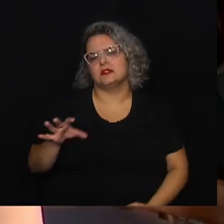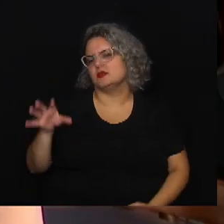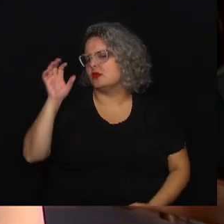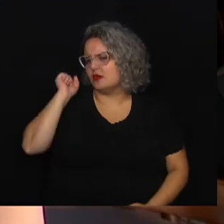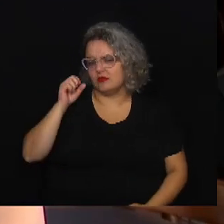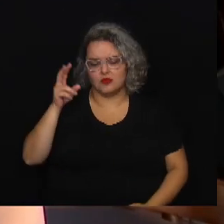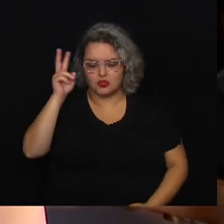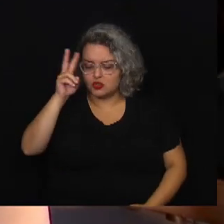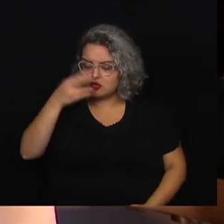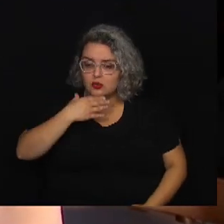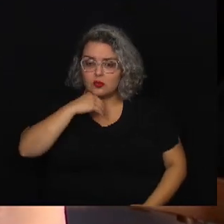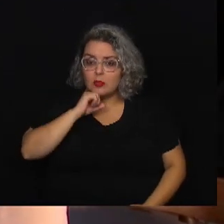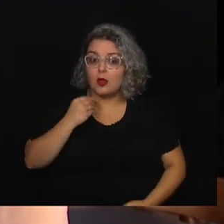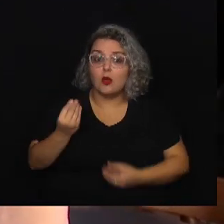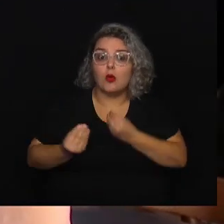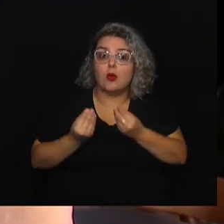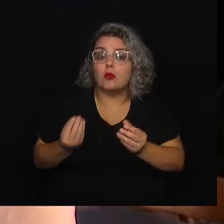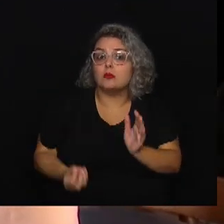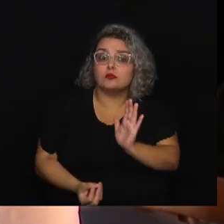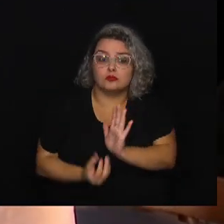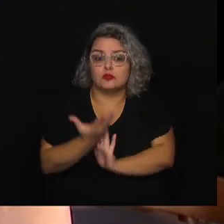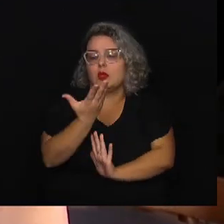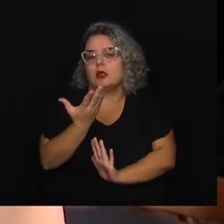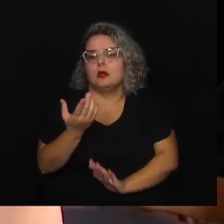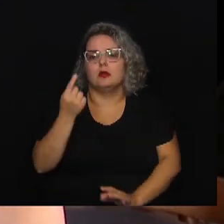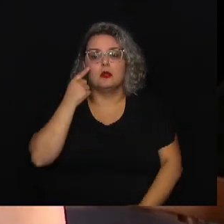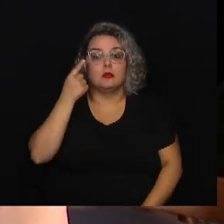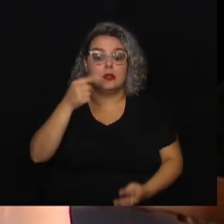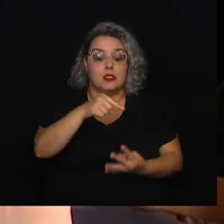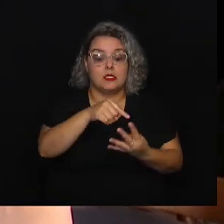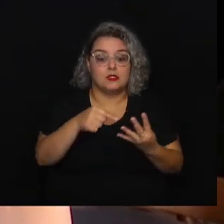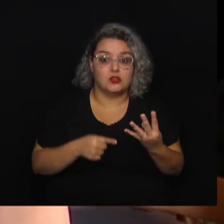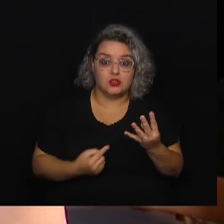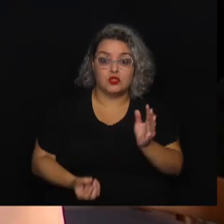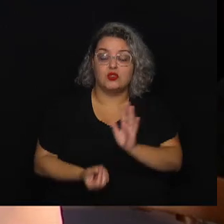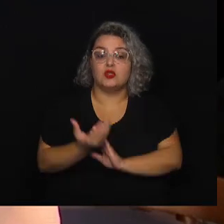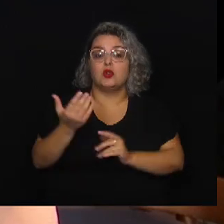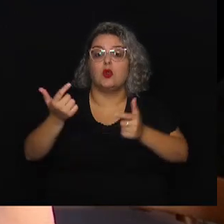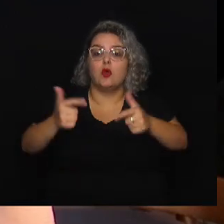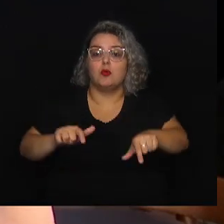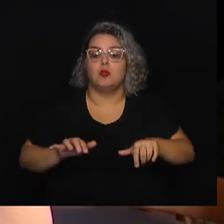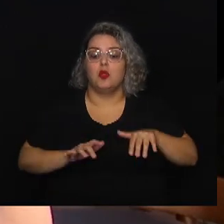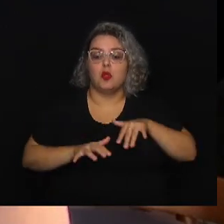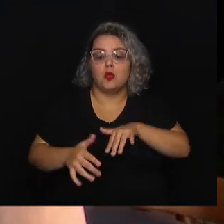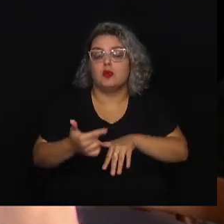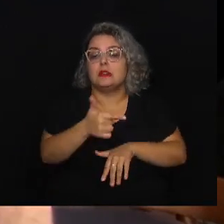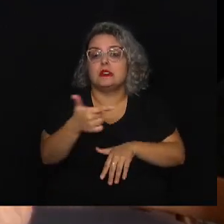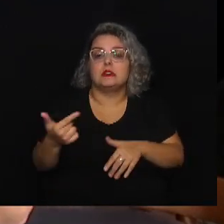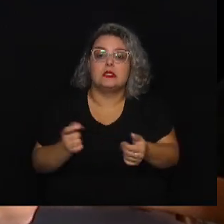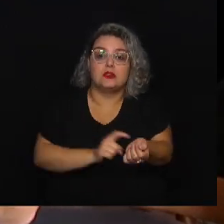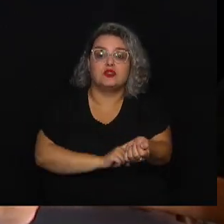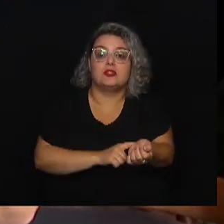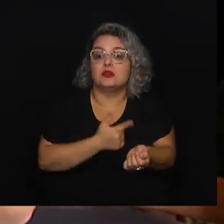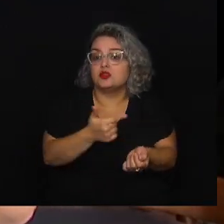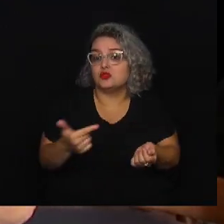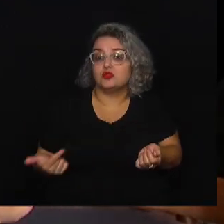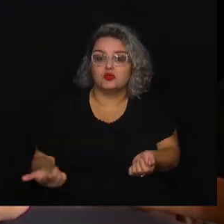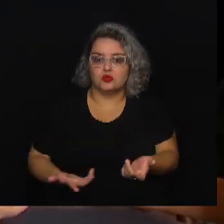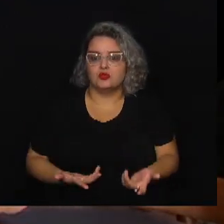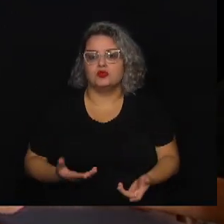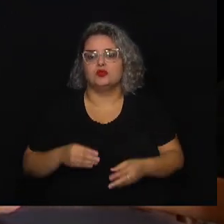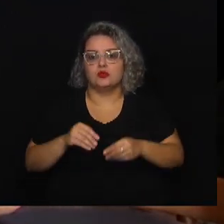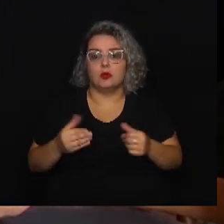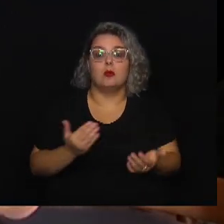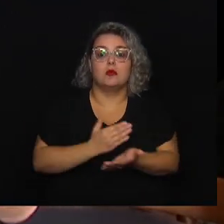né? Como é que surgiu, né, da cabeça desses 4 de criar o bloco? Começou na verdade com Oswaldo Botcher.